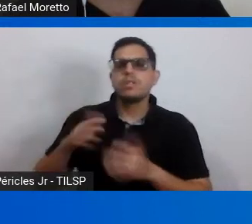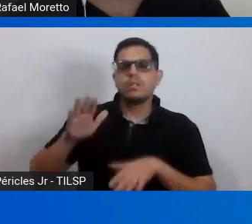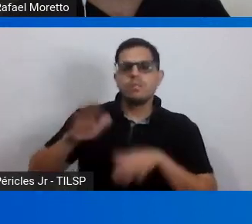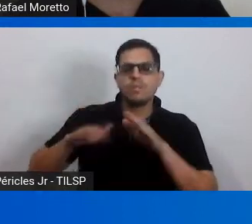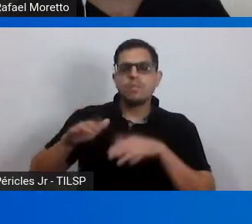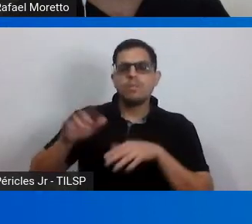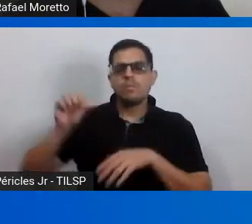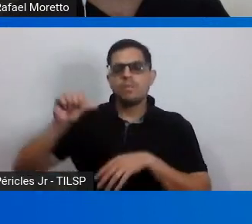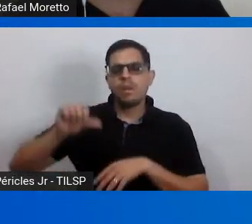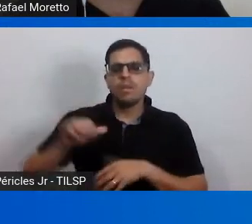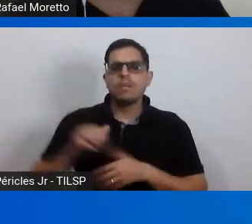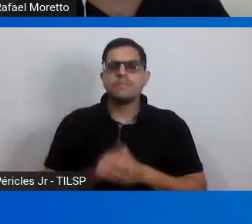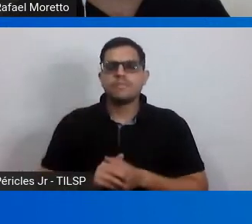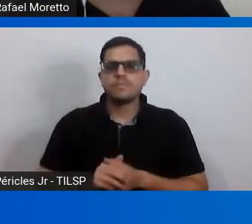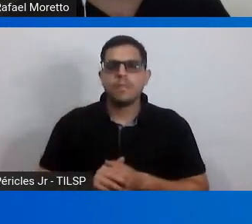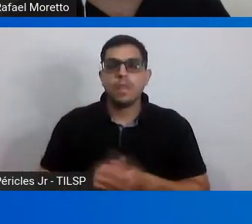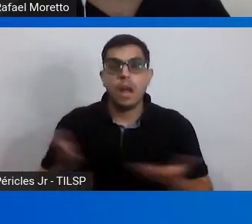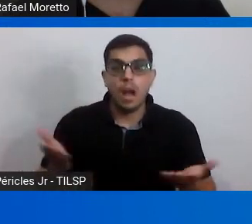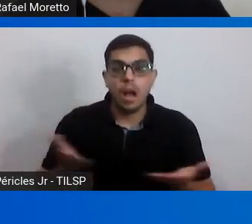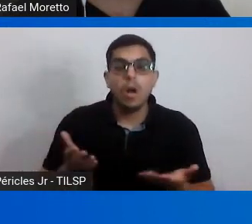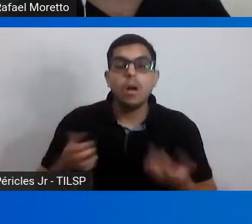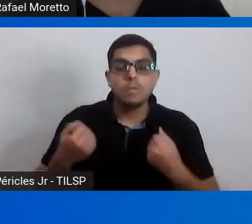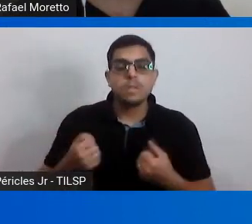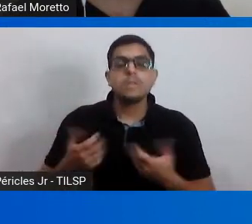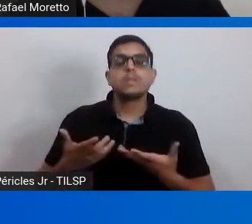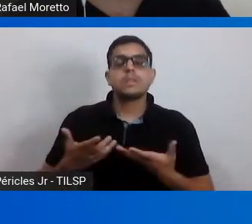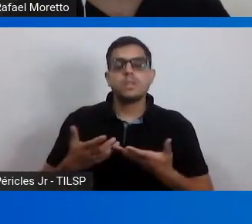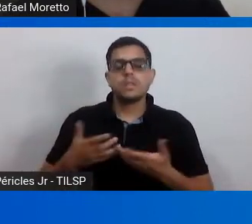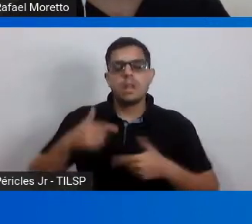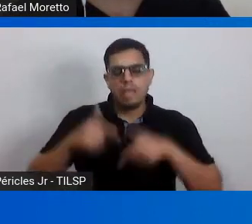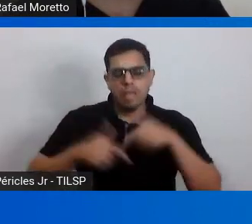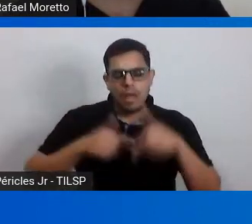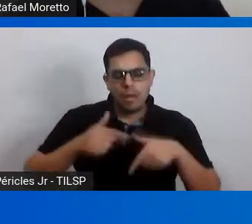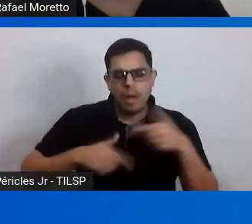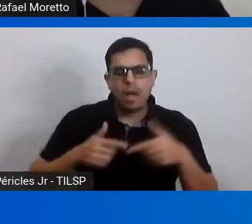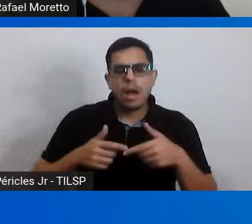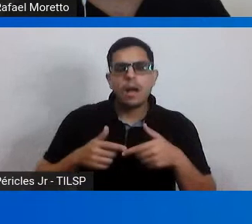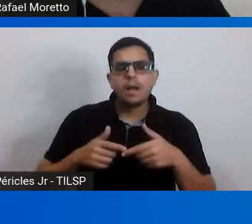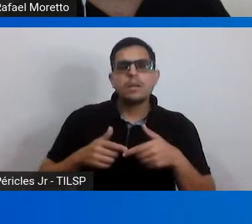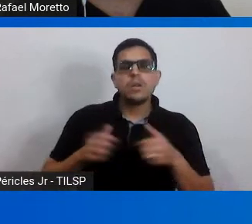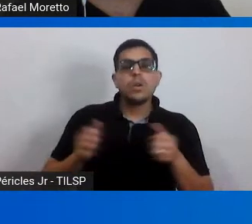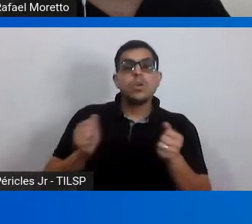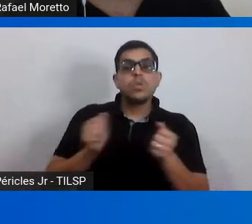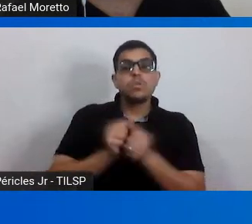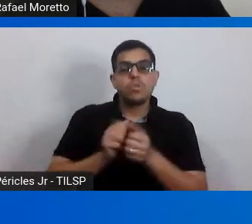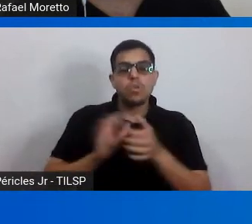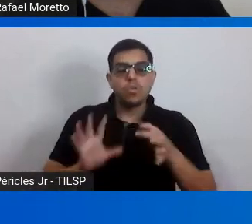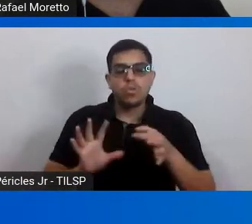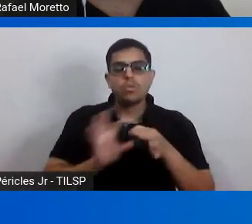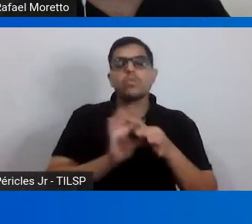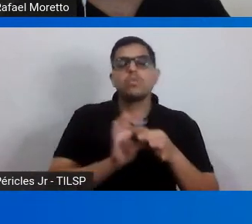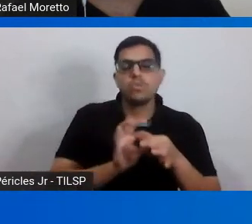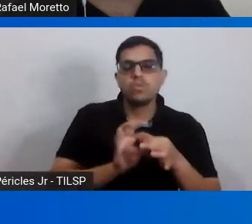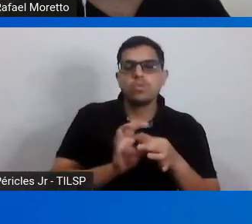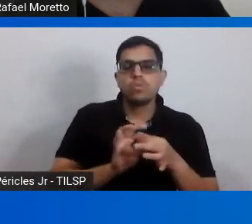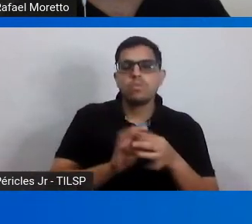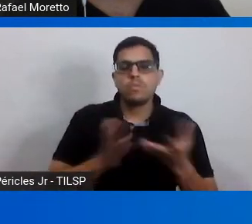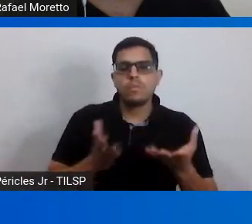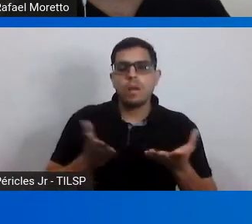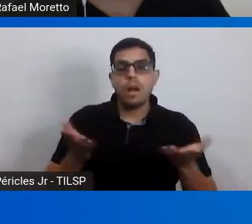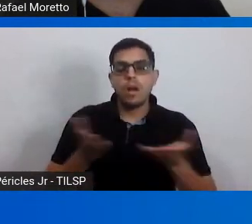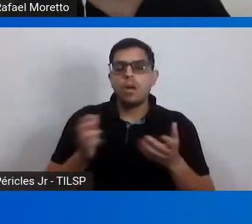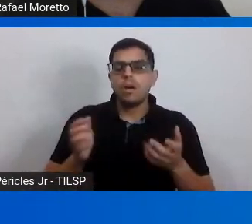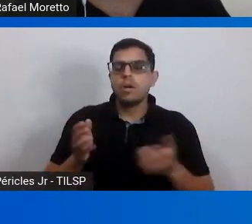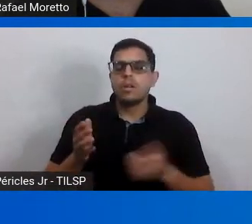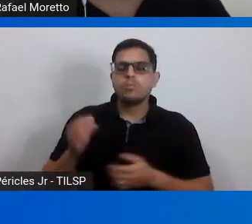trabalhar com a questão híbrida e eu acho que nessa pandemia isso ficou mais claro ficou mais o utilizado as